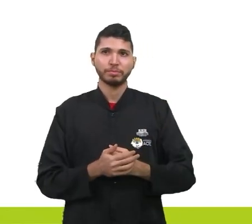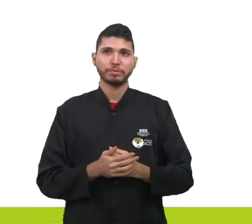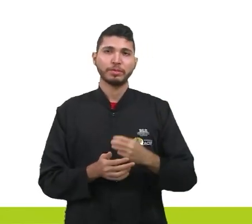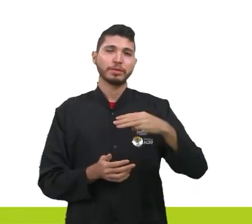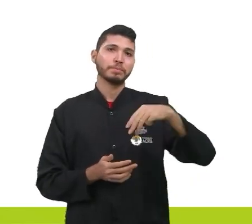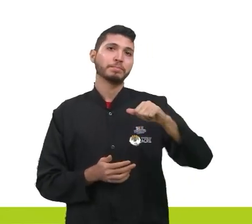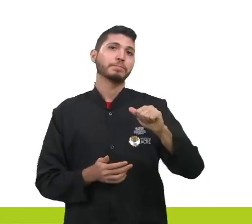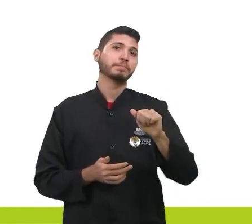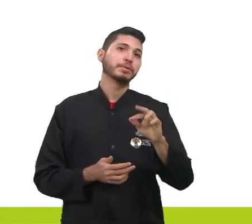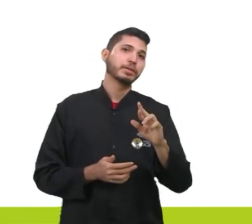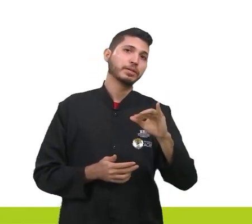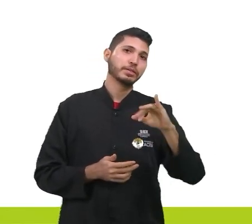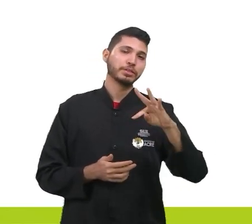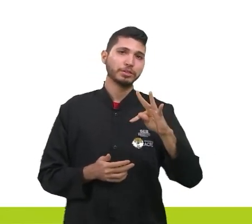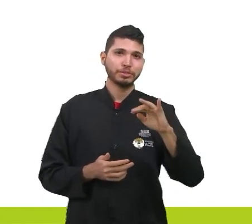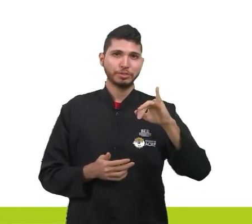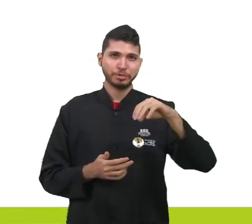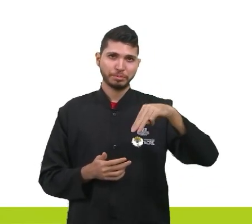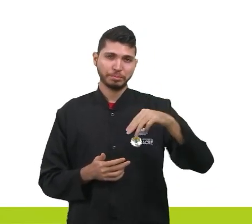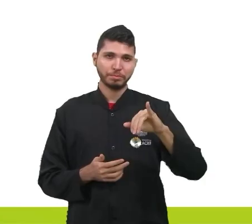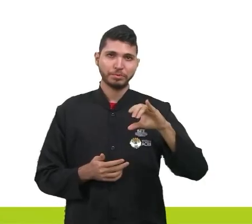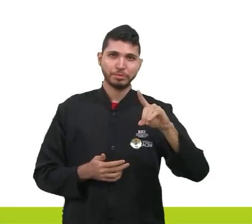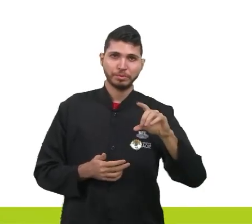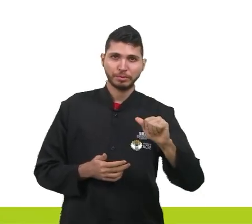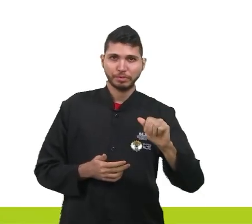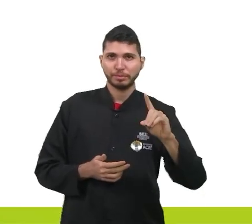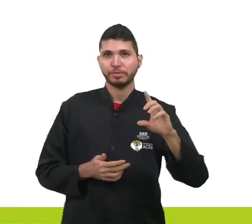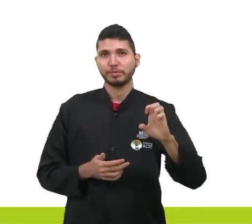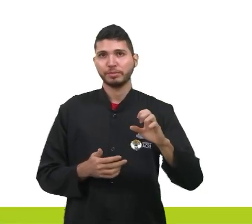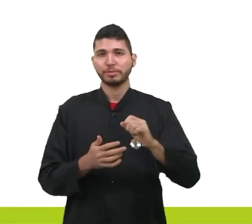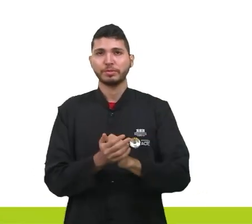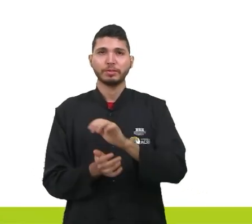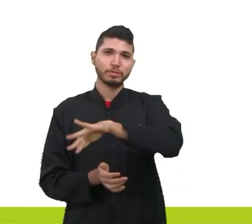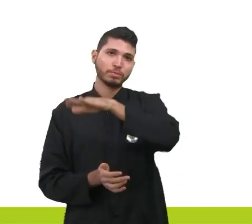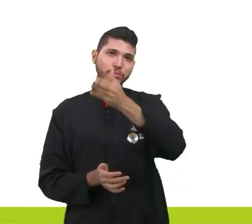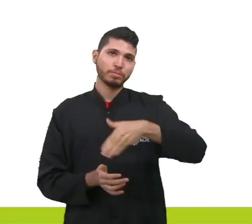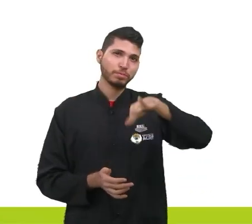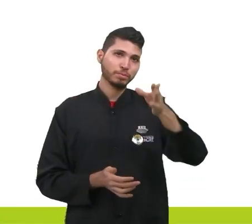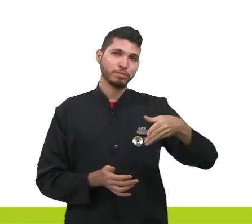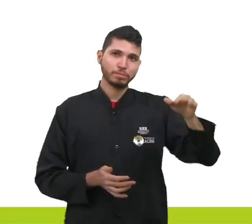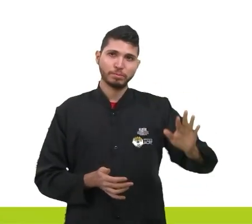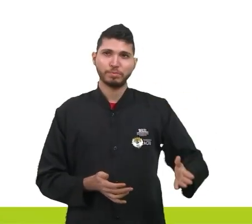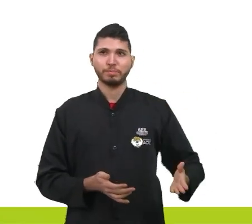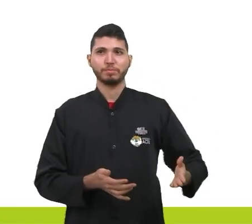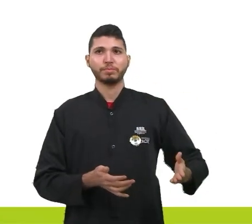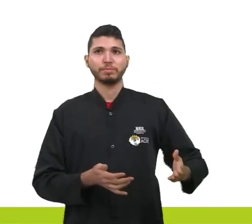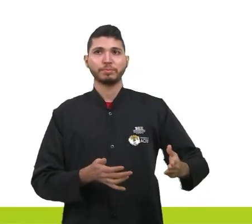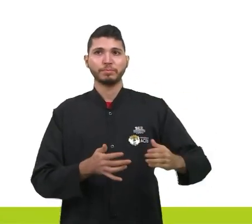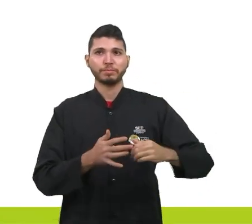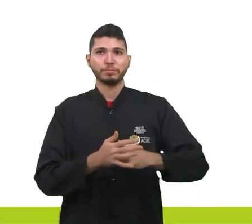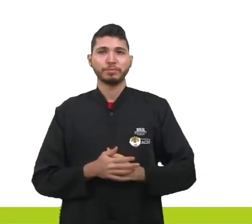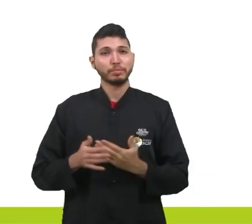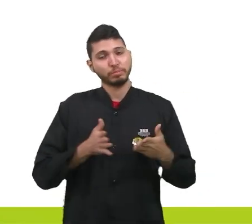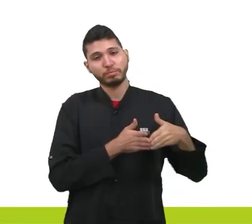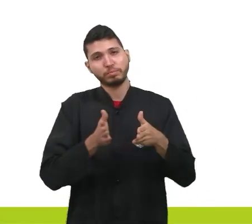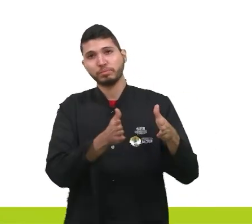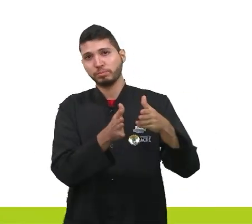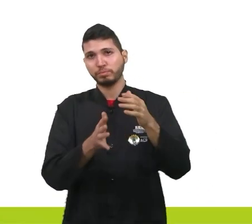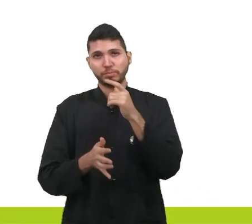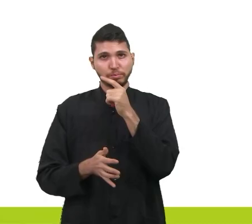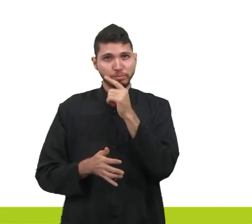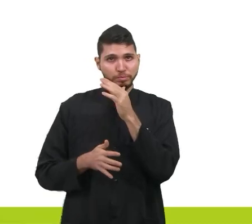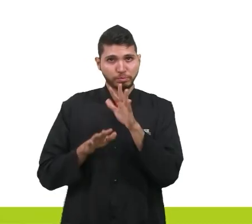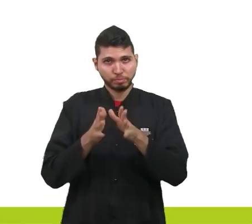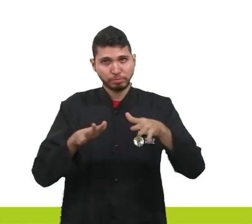o relevo. Aí aqui o esquema que eu trouxe para vocês. Aqui ao lado nós temos o seguinte, eles alteram